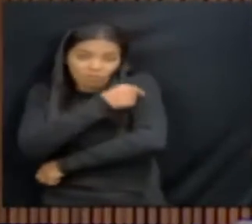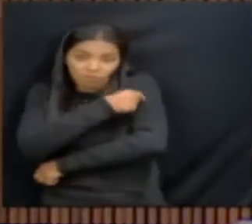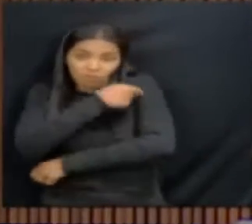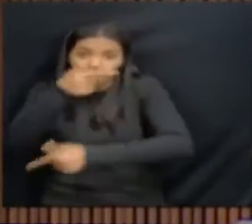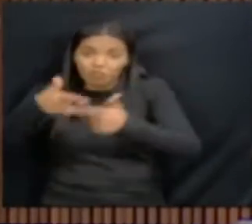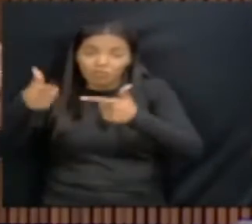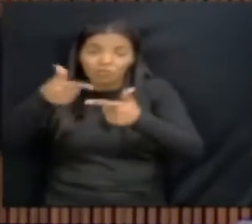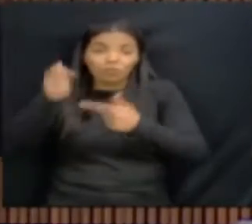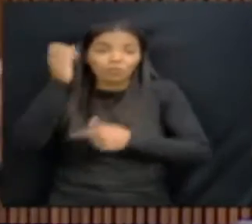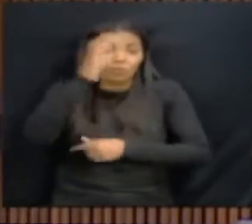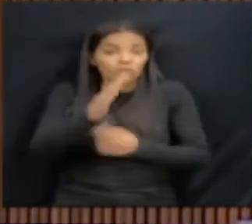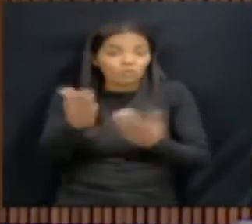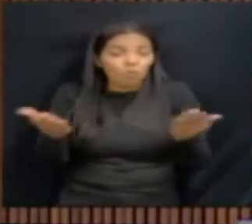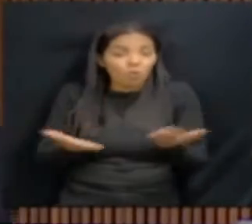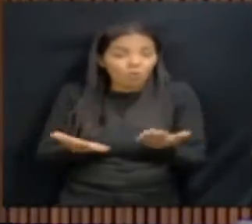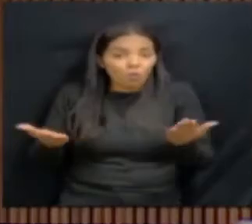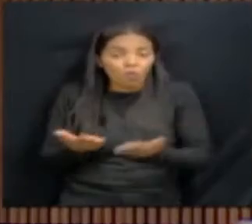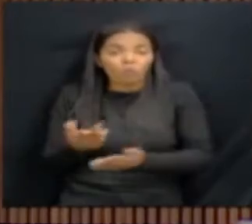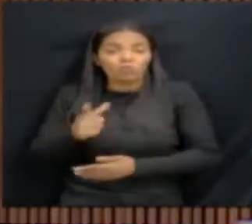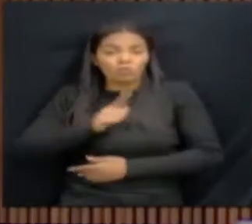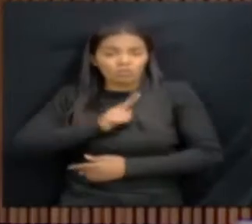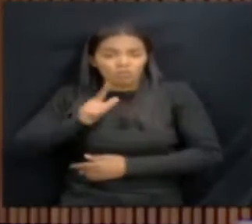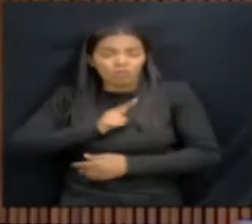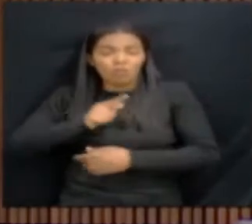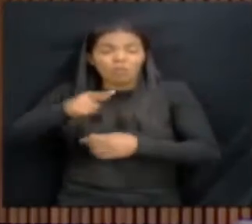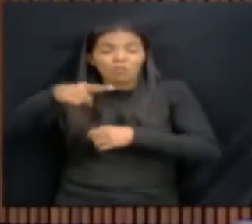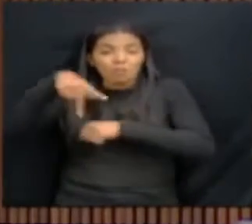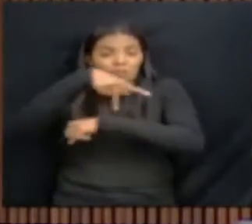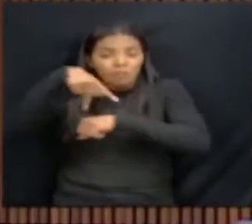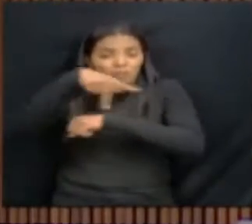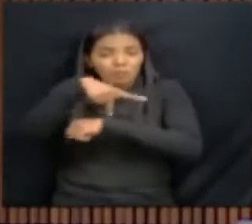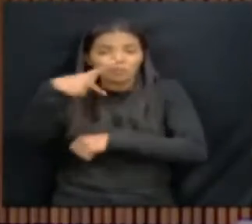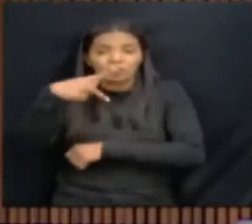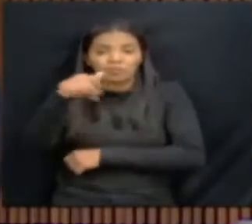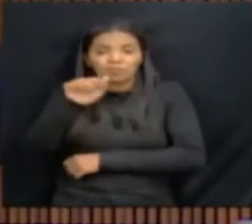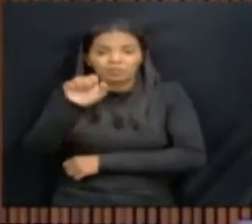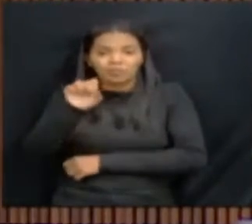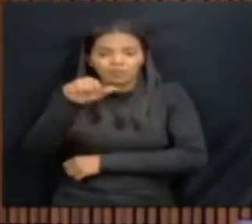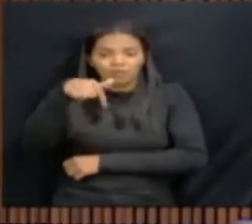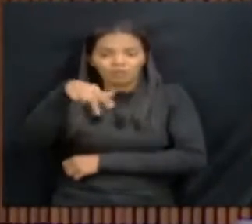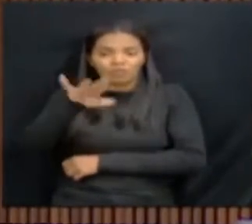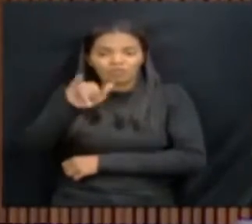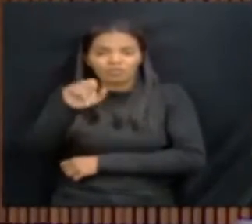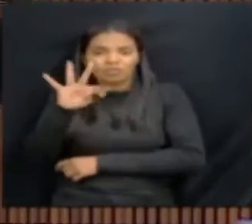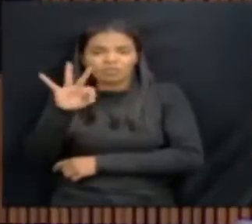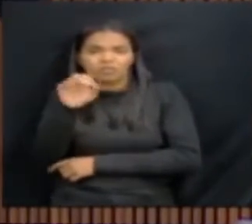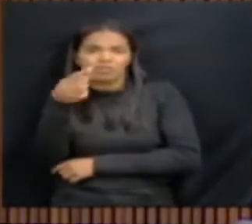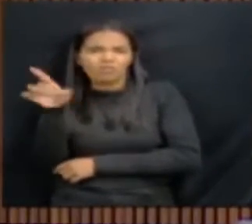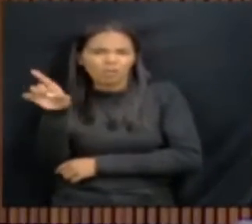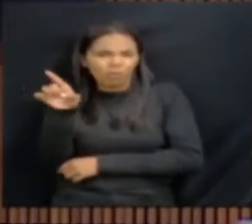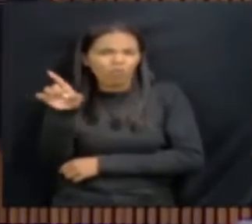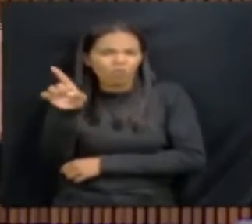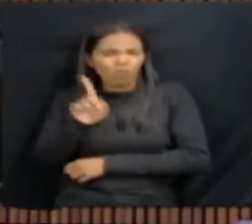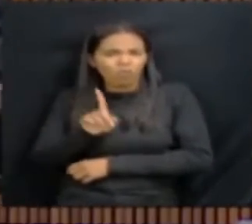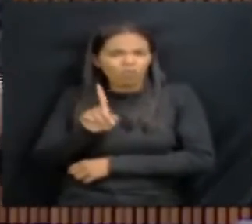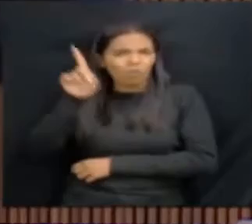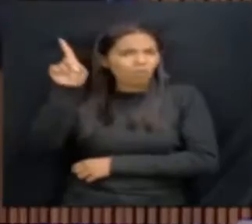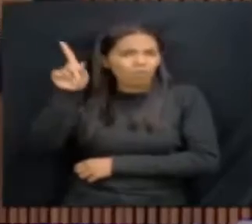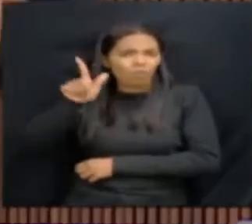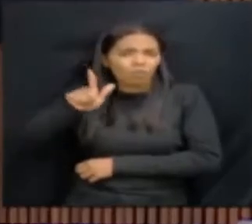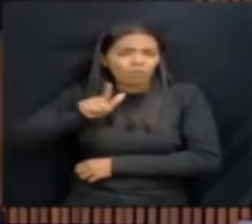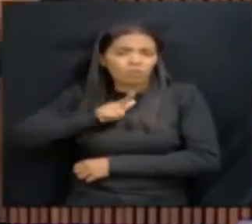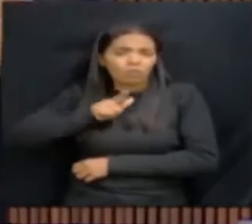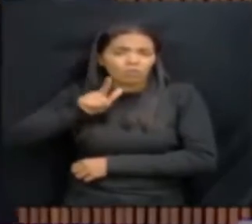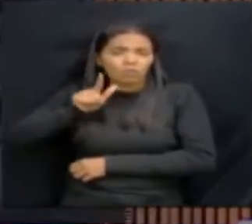Brasil. Países como Bangladesh, como o Paquistão, com a mesma população que a do Brasil, tem menos